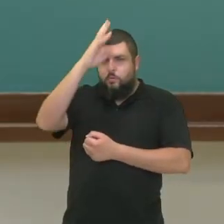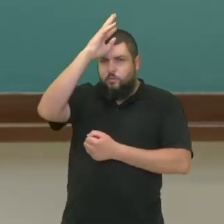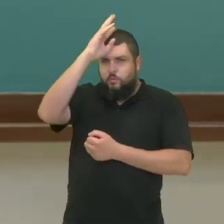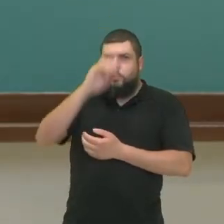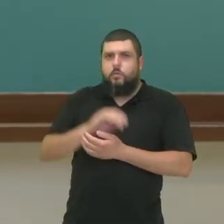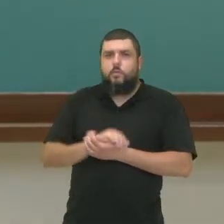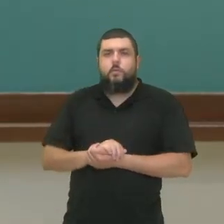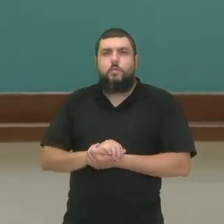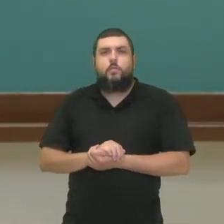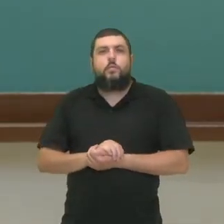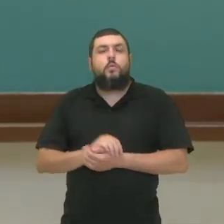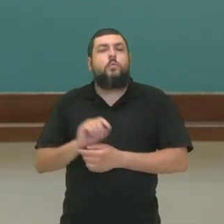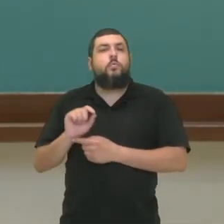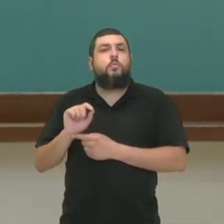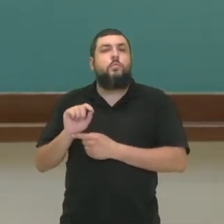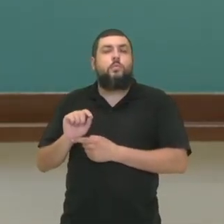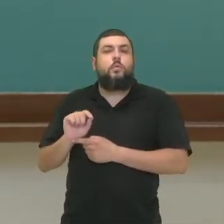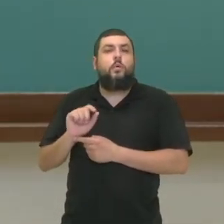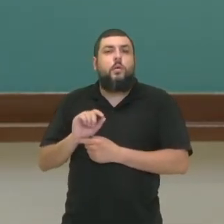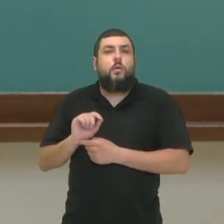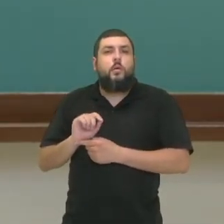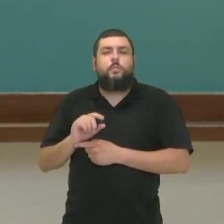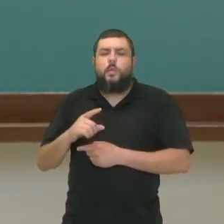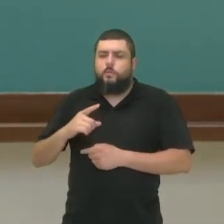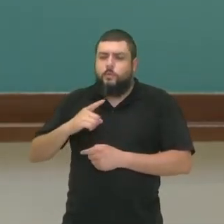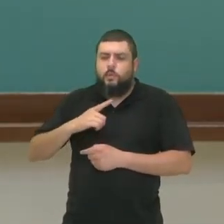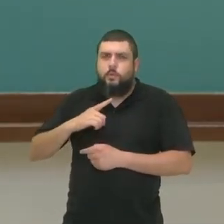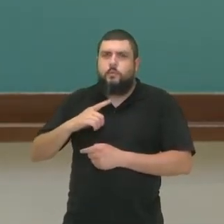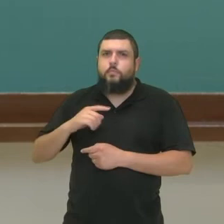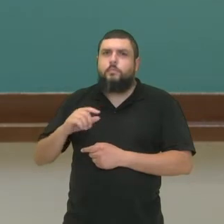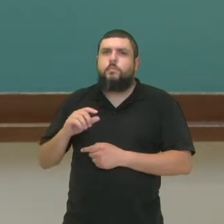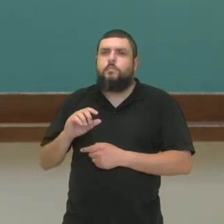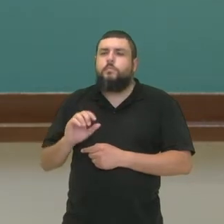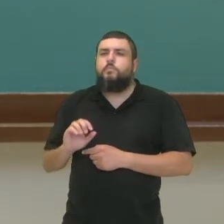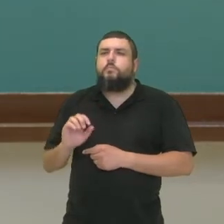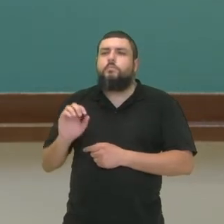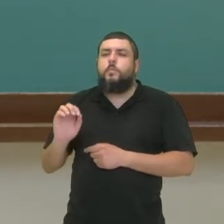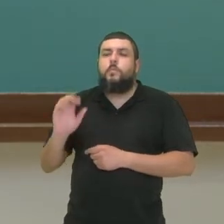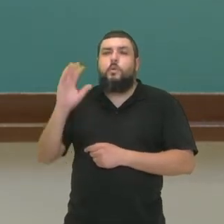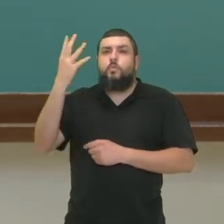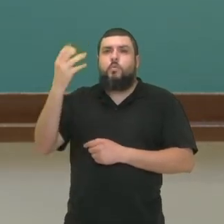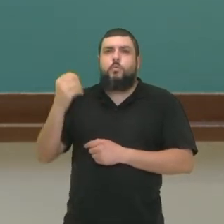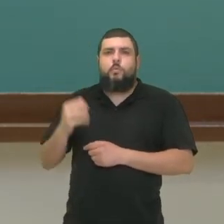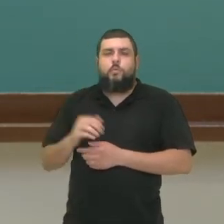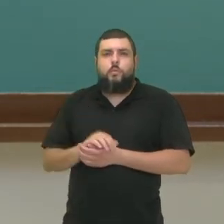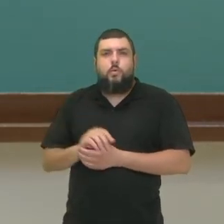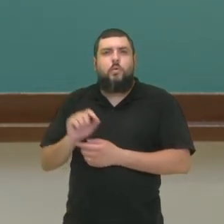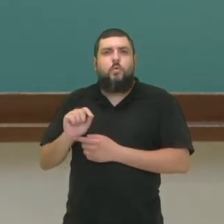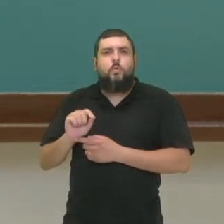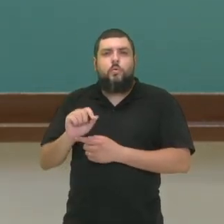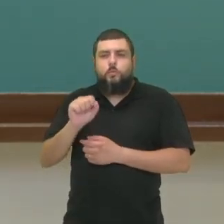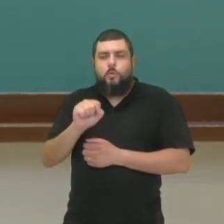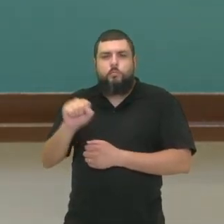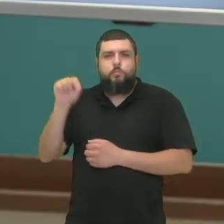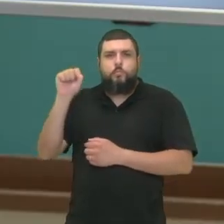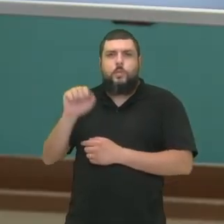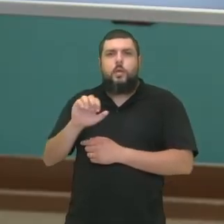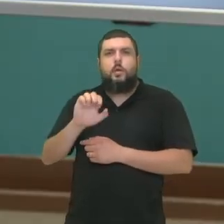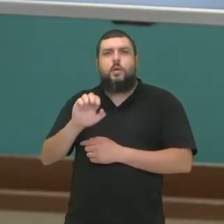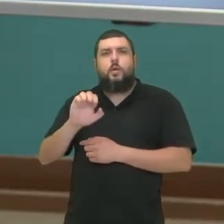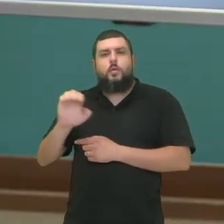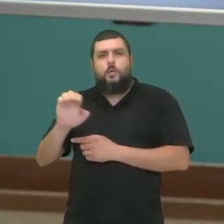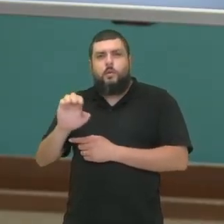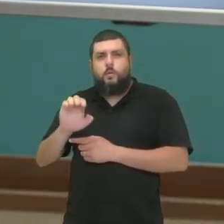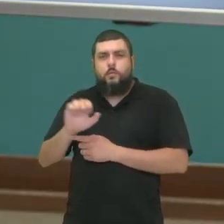situação que realmente se destacou sobre os escravizados em Roma, chamada Revolta de Esparta. Esparta,